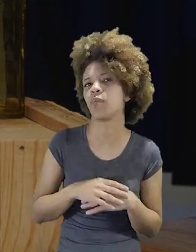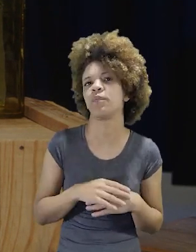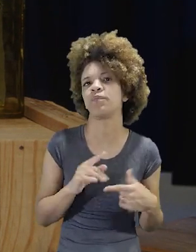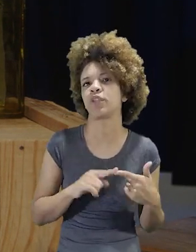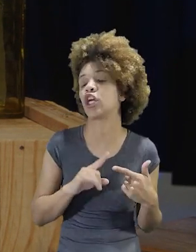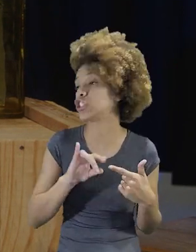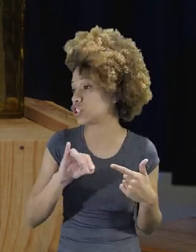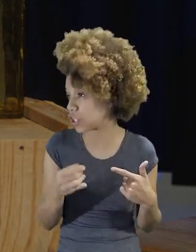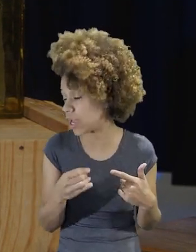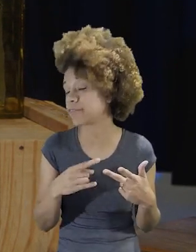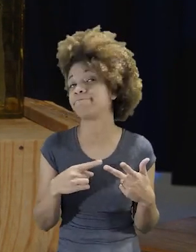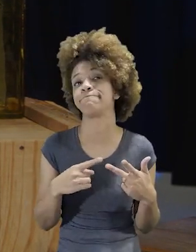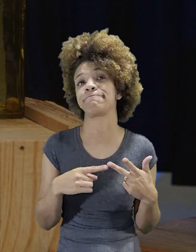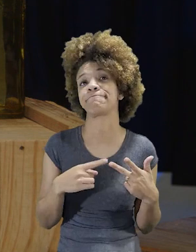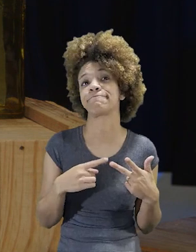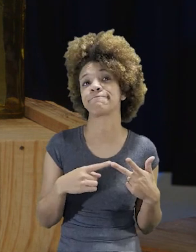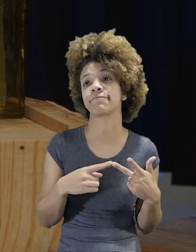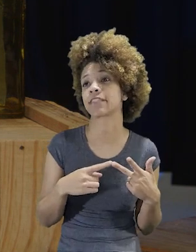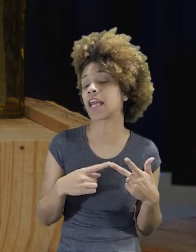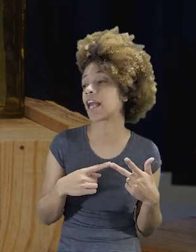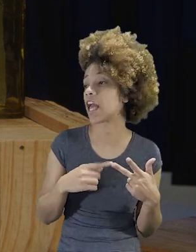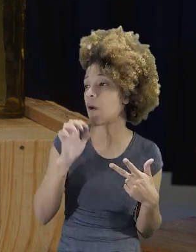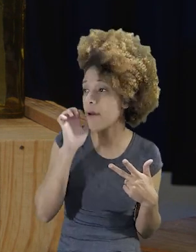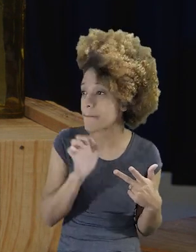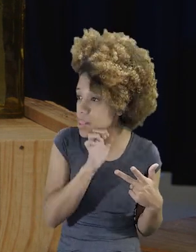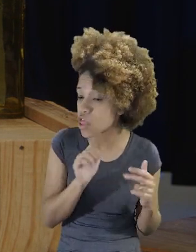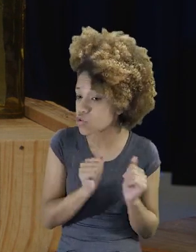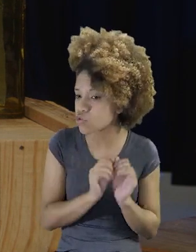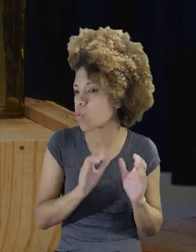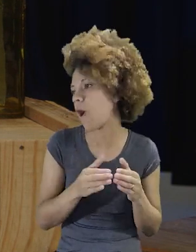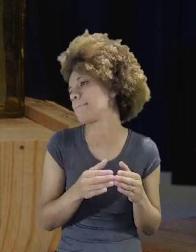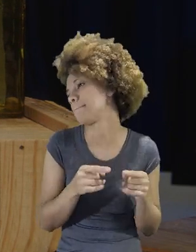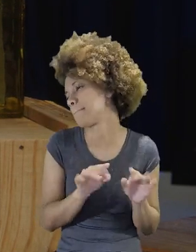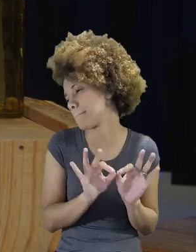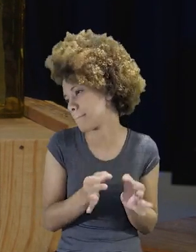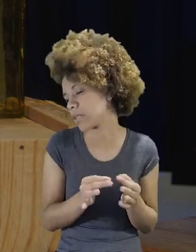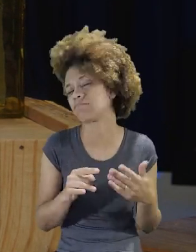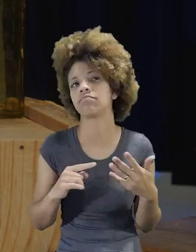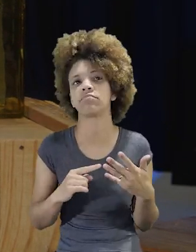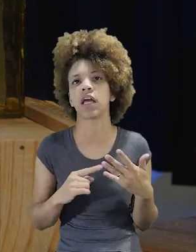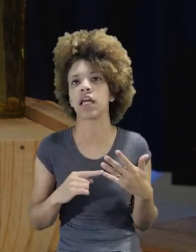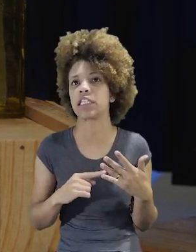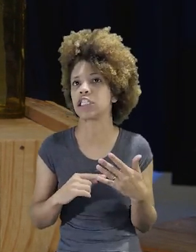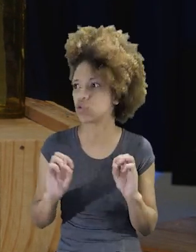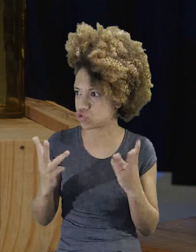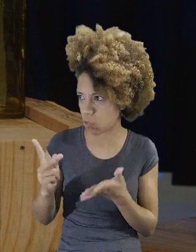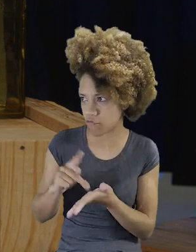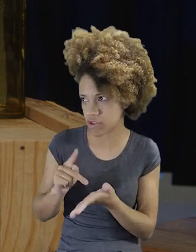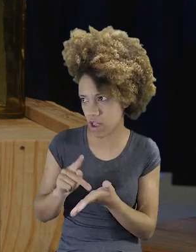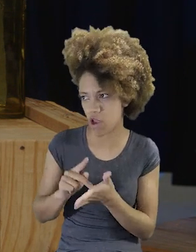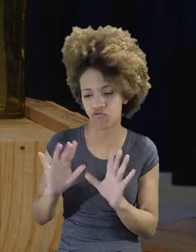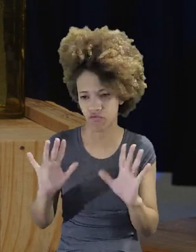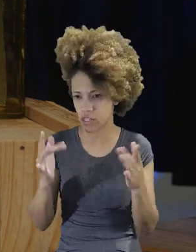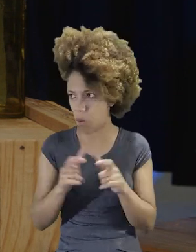ele tem vários shows ele tem um show que ele com o DJ ele tem o show que é ele com uma bandinha pequena e ele tem um show que é